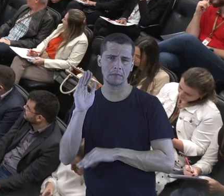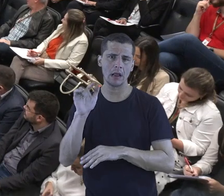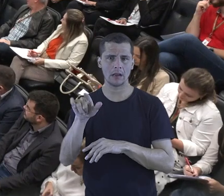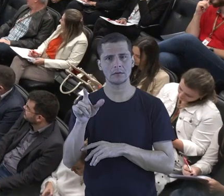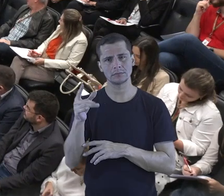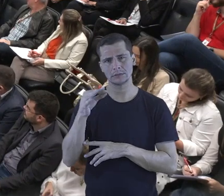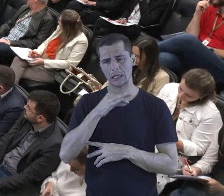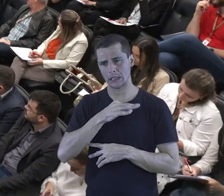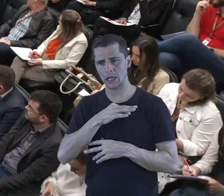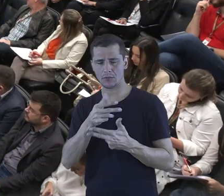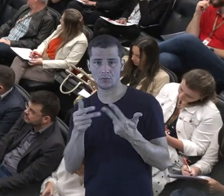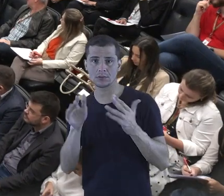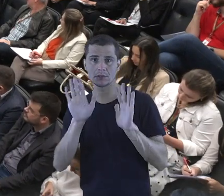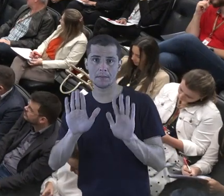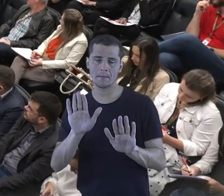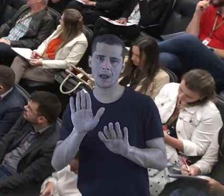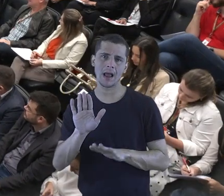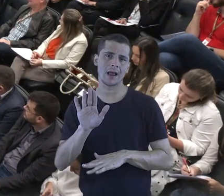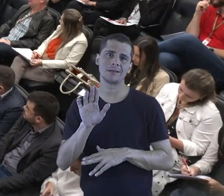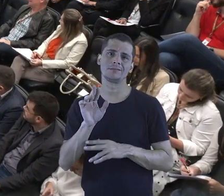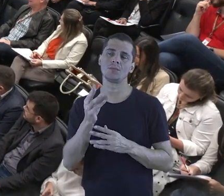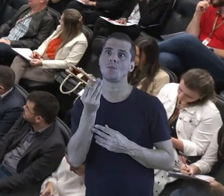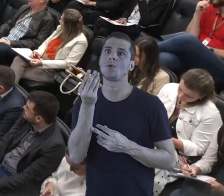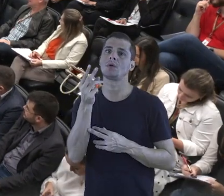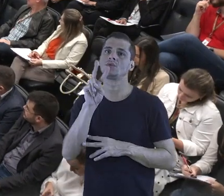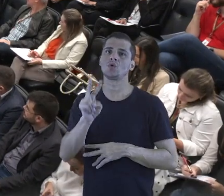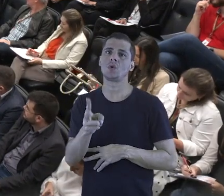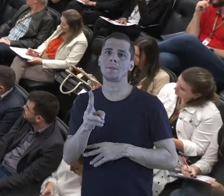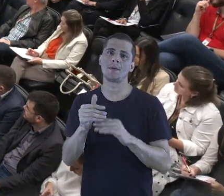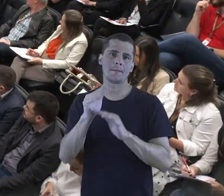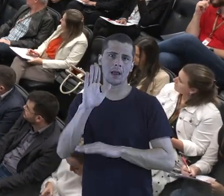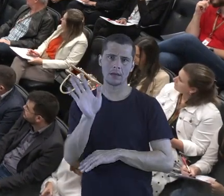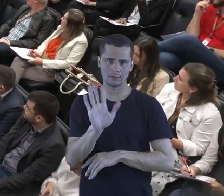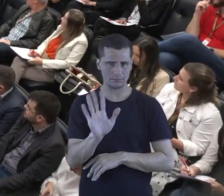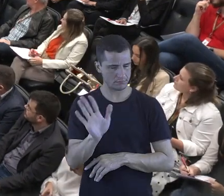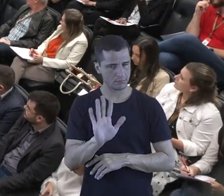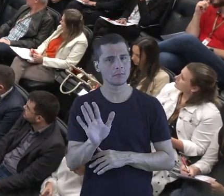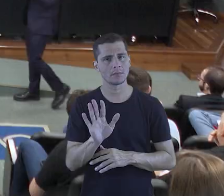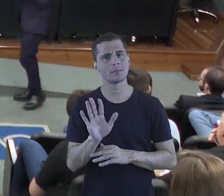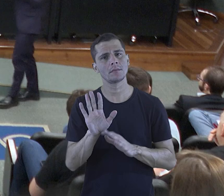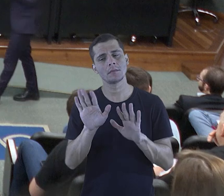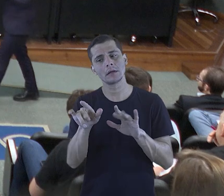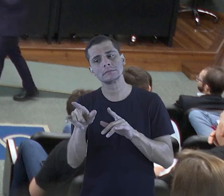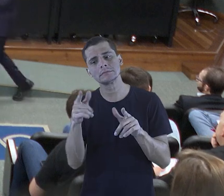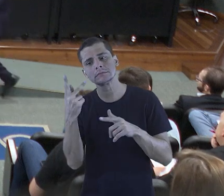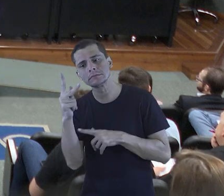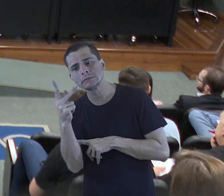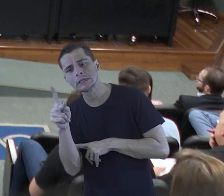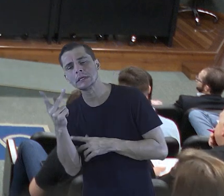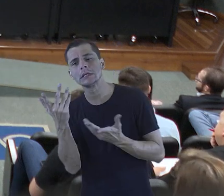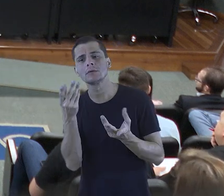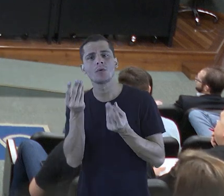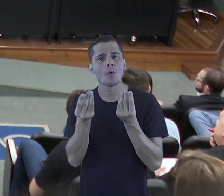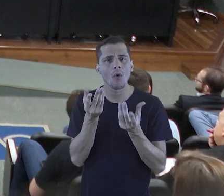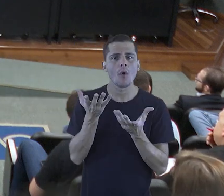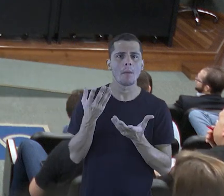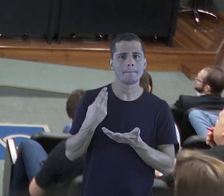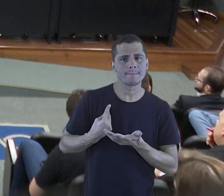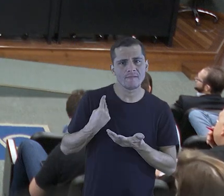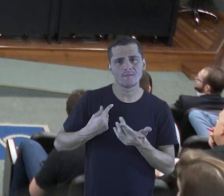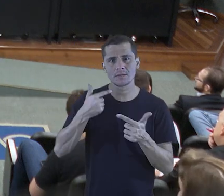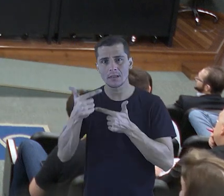vou fazer isso aqui? Não, eu não quero. Agora o estagiário já ganha mais do que Milão. Tudo bem, R$ 2.000, R 1.500.